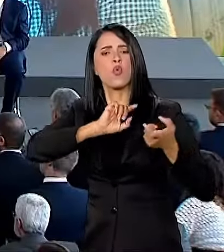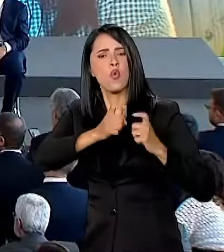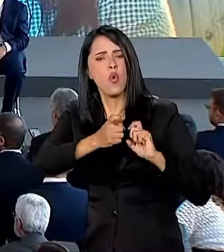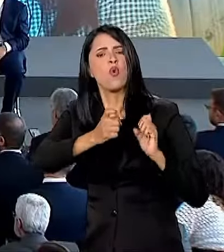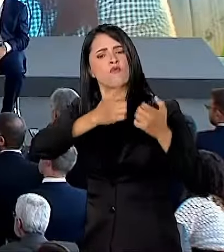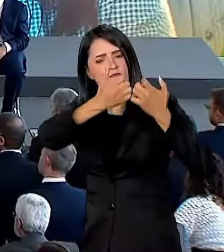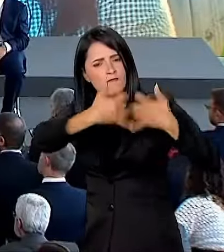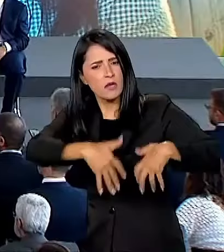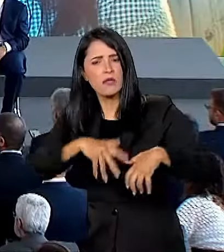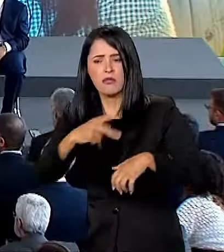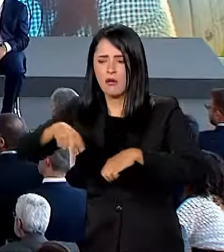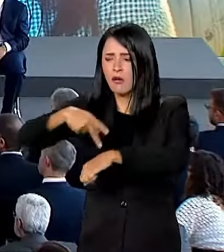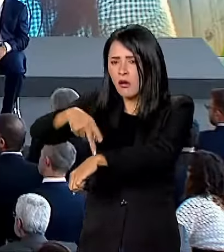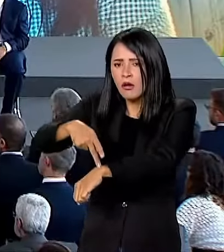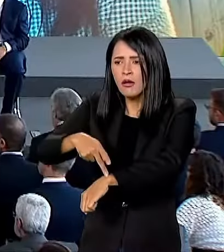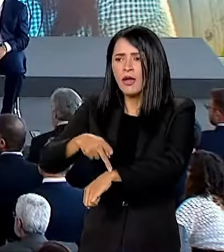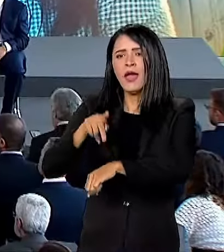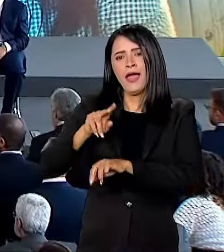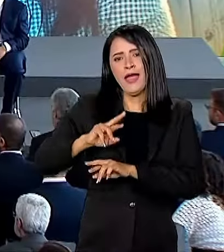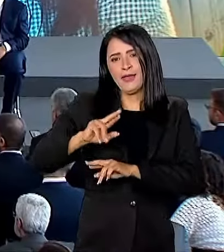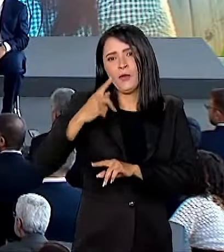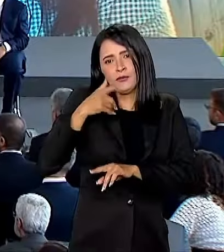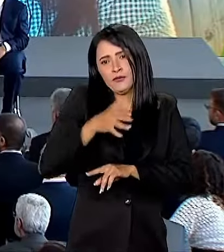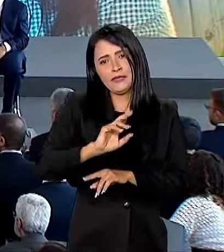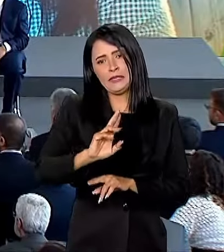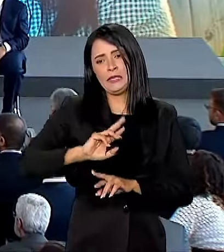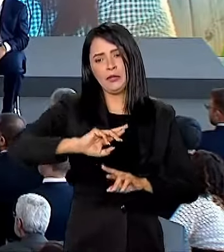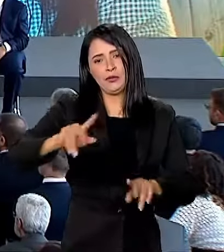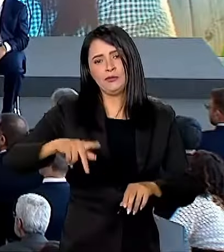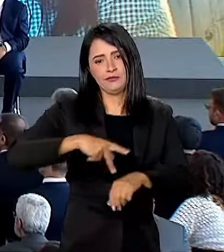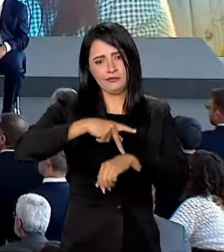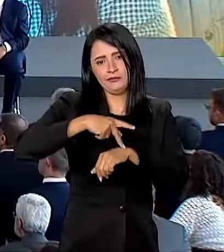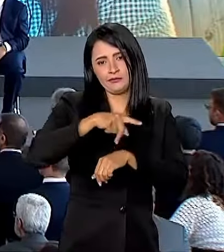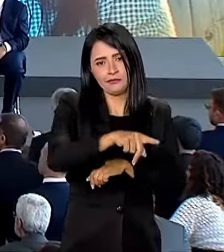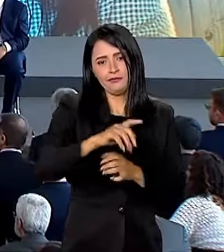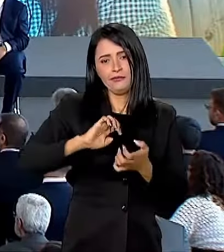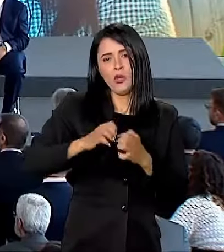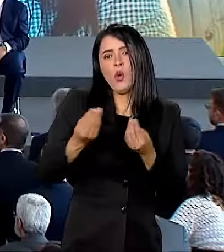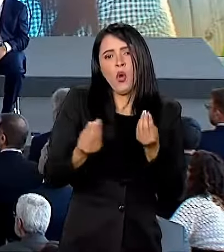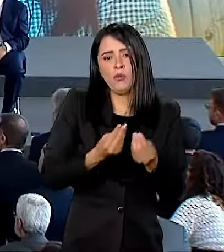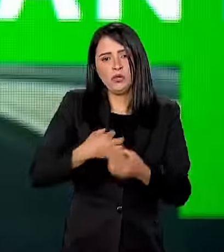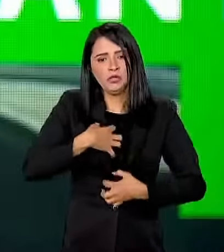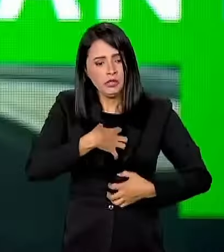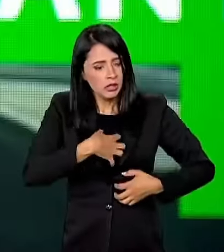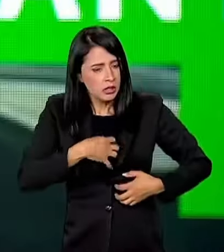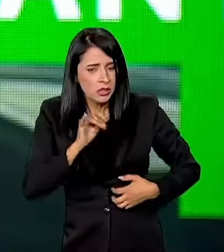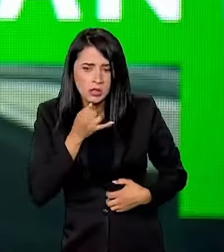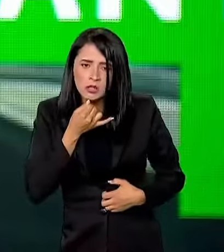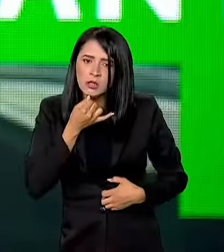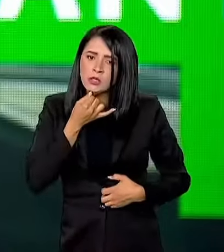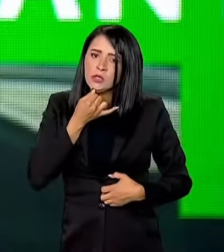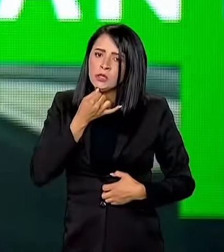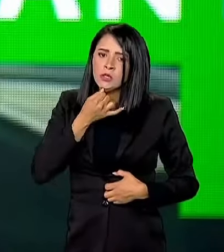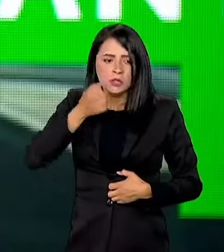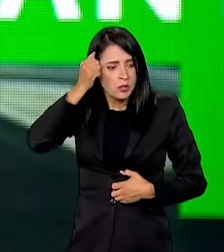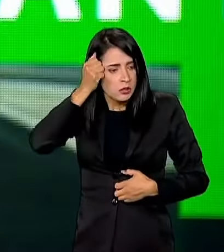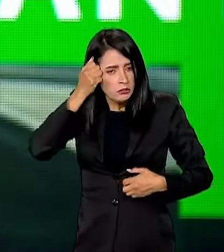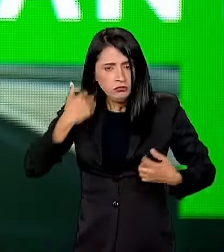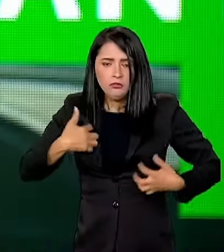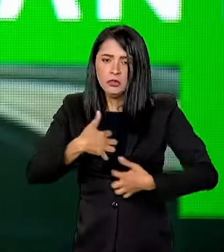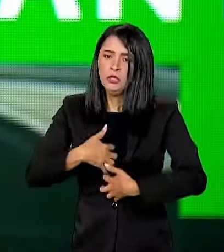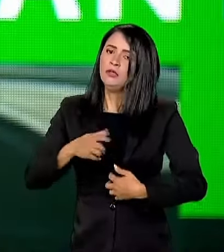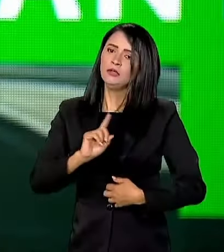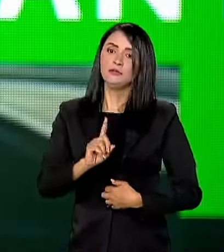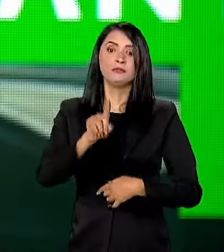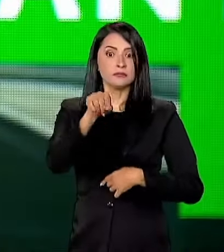Você não governa um país ideologicamente, você não governa um país com mágoa, você não governa um país com ressentimento.